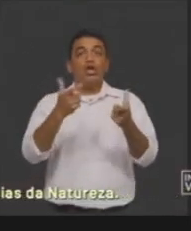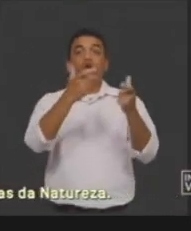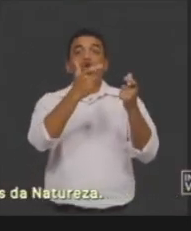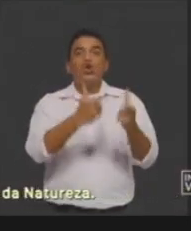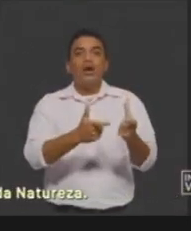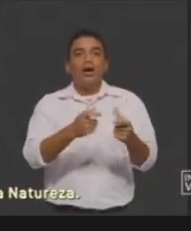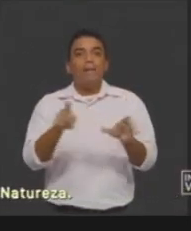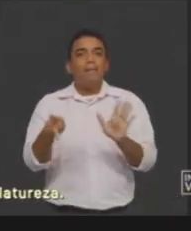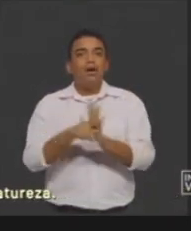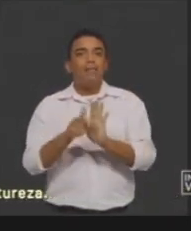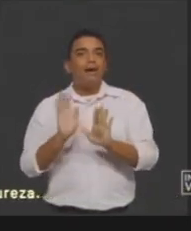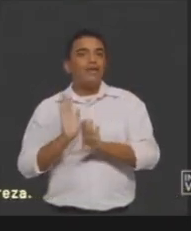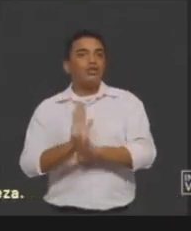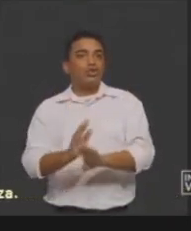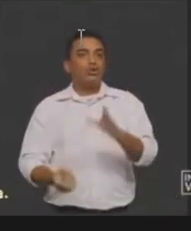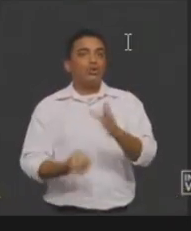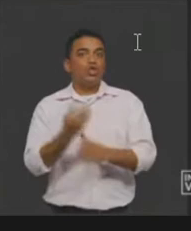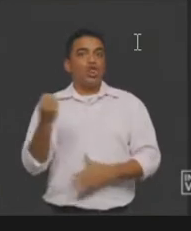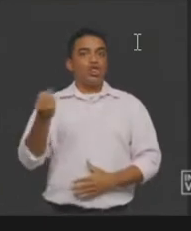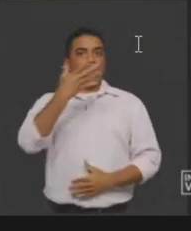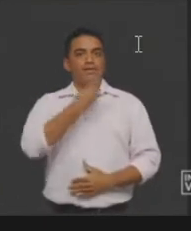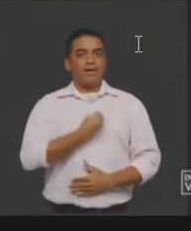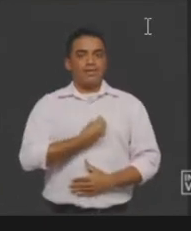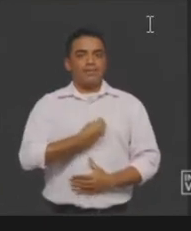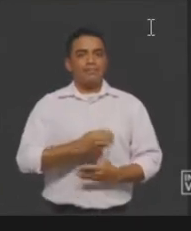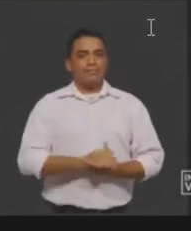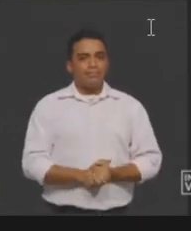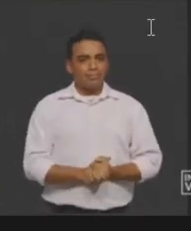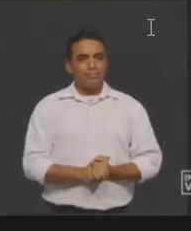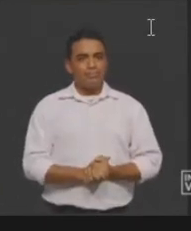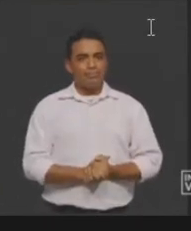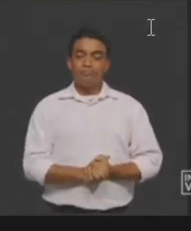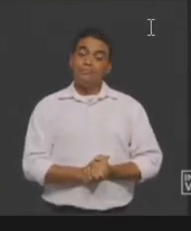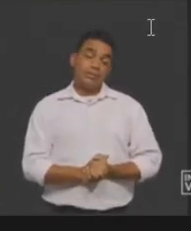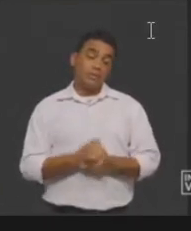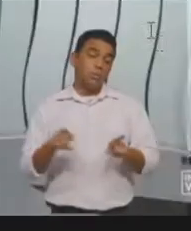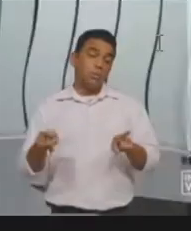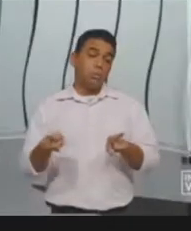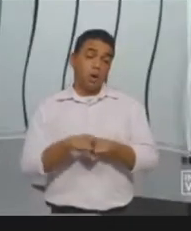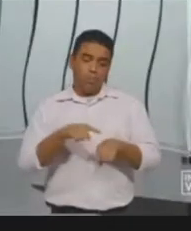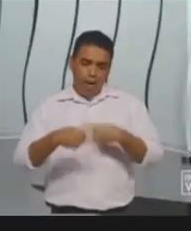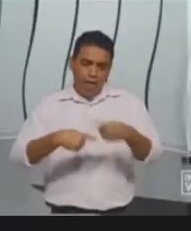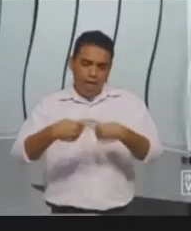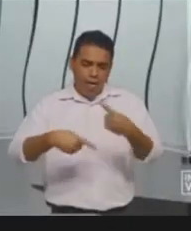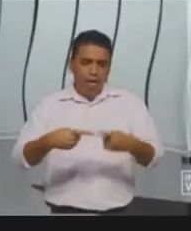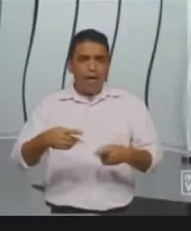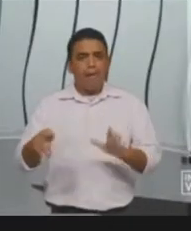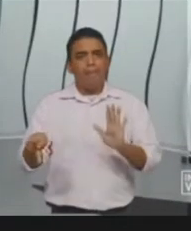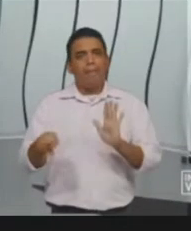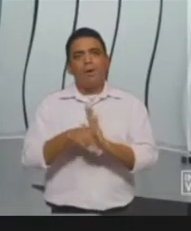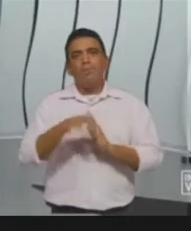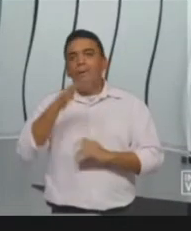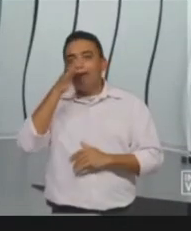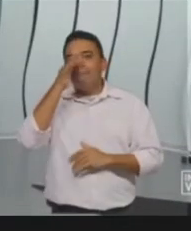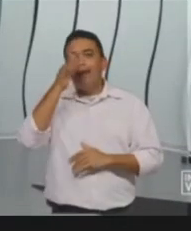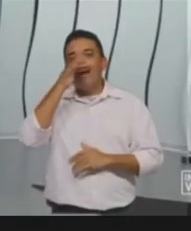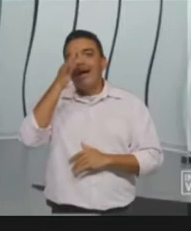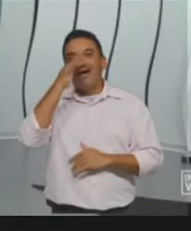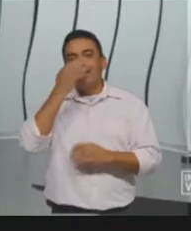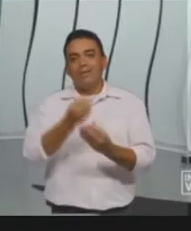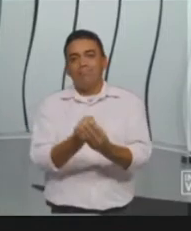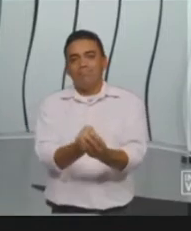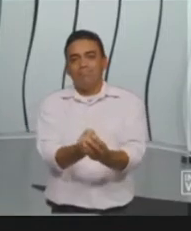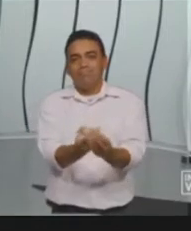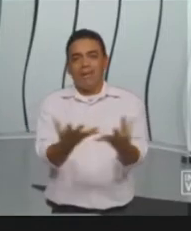favorável. A esporulação é comum numa das fases de reprodução das plantas. Como eu disse, as plantas